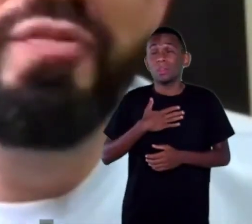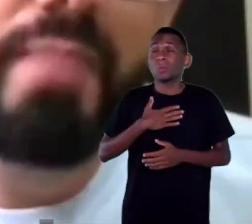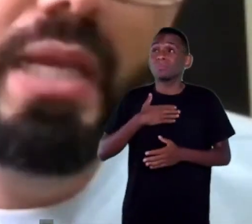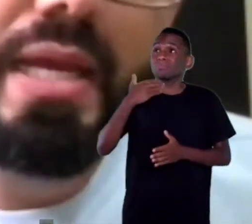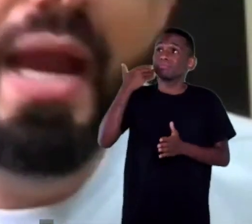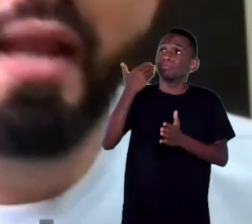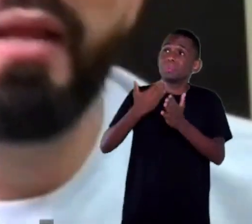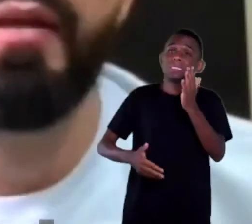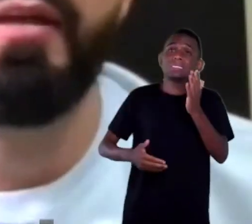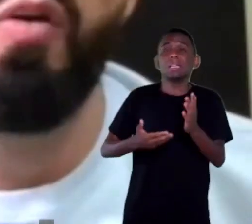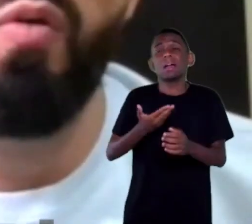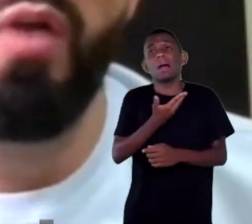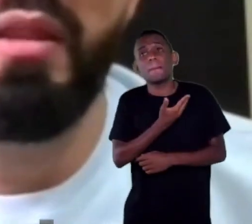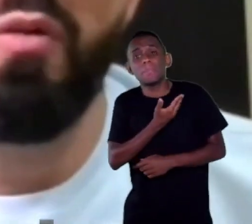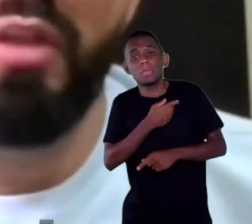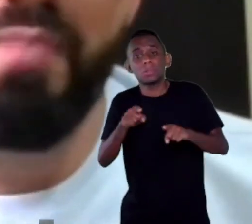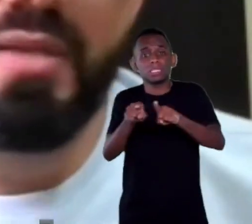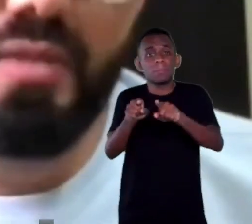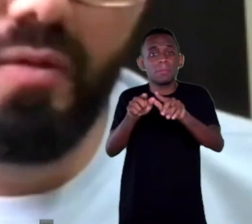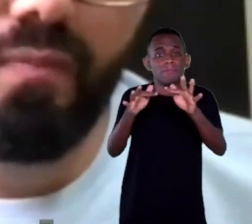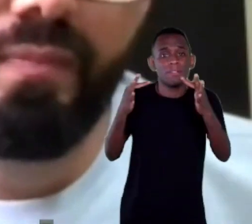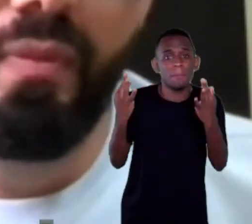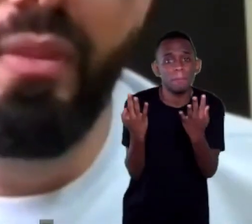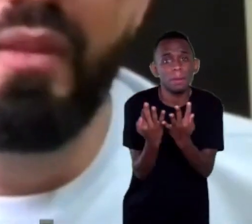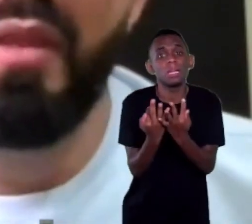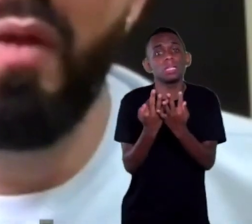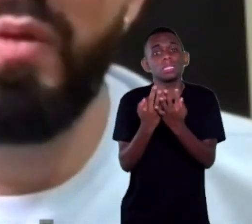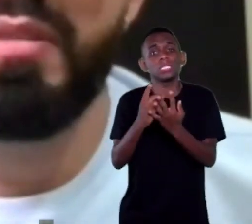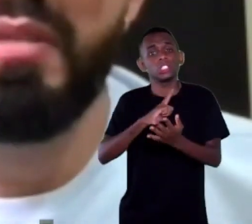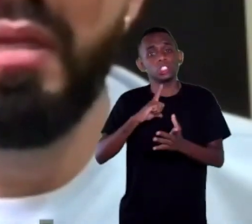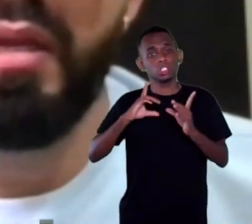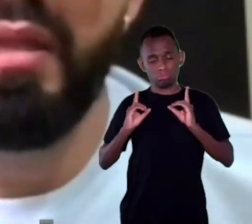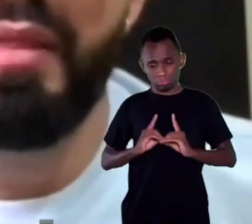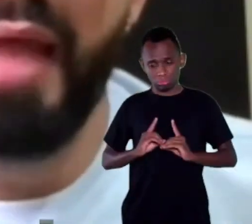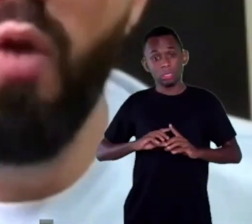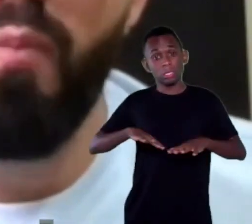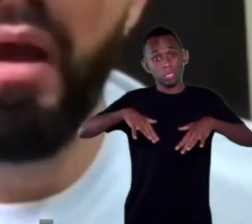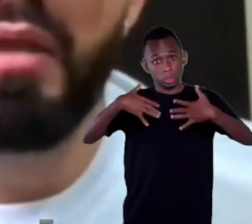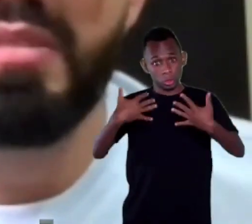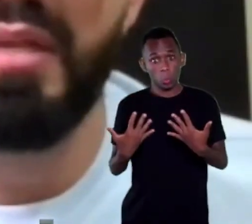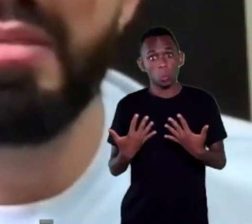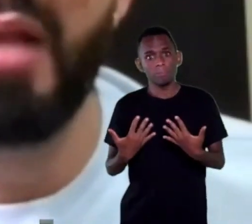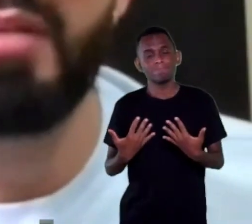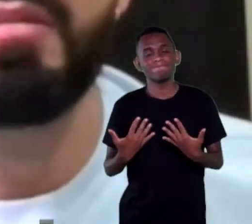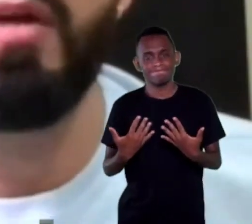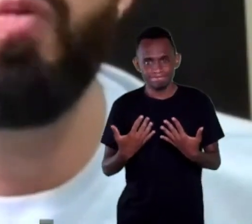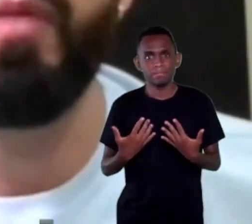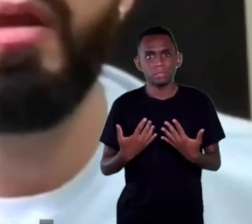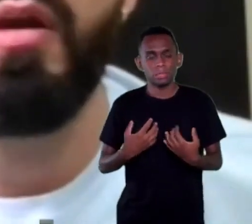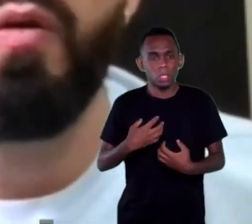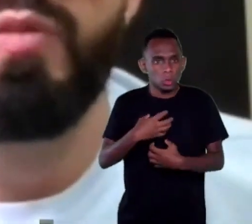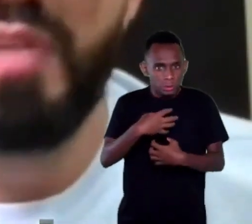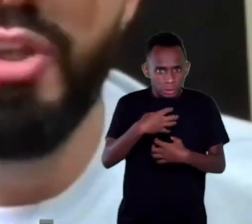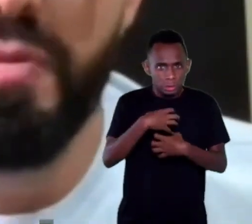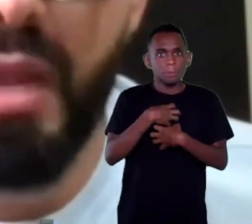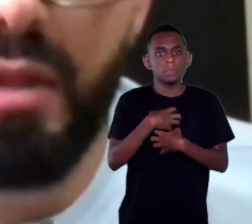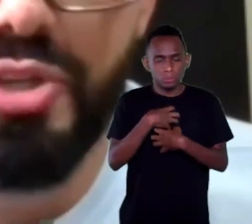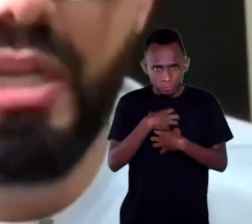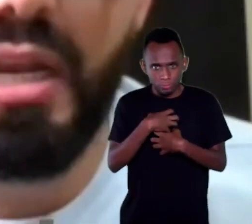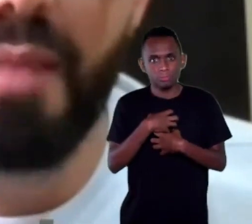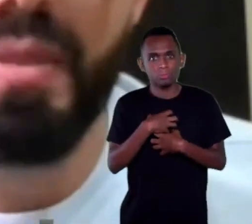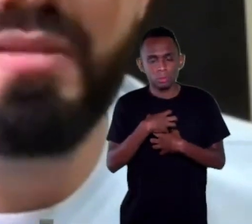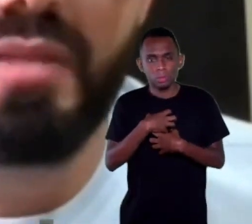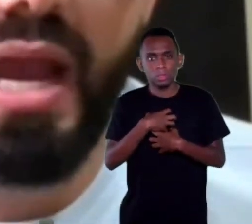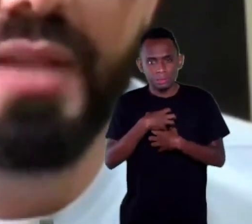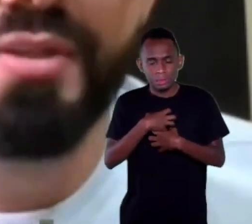eu perdi familiar com depressão. Então, assim, e dá uma sensação, um sentimento